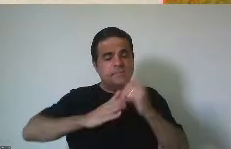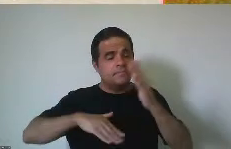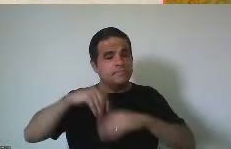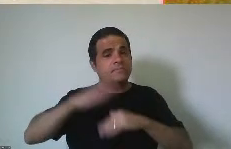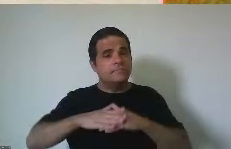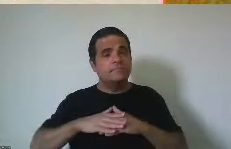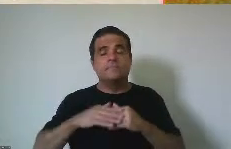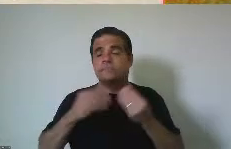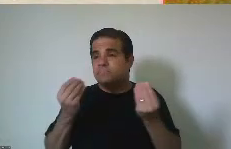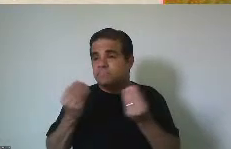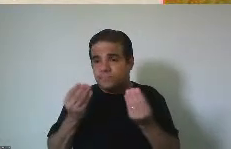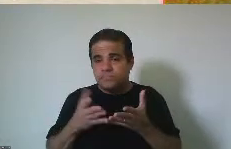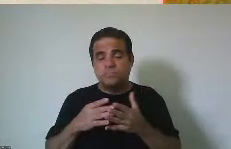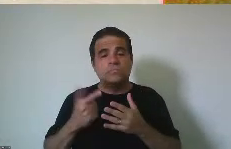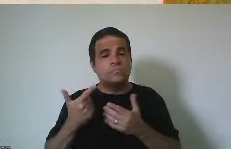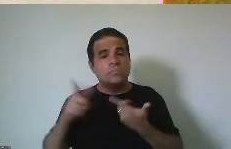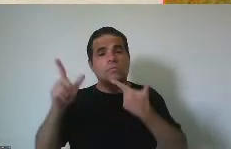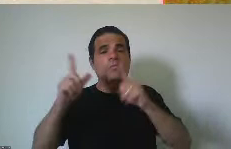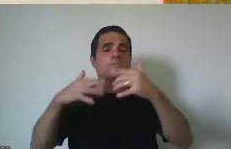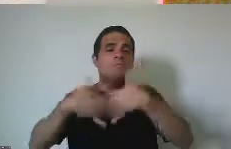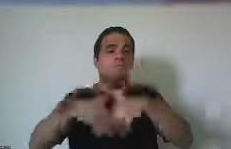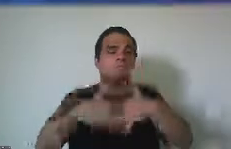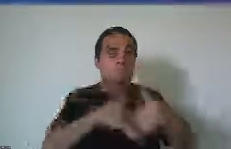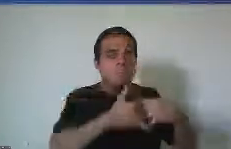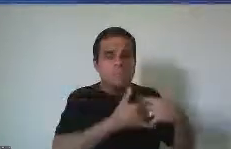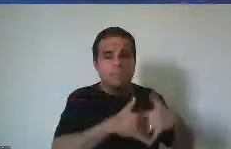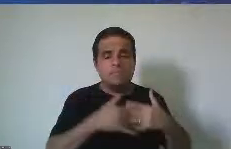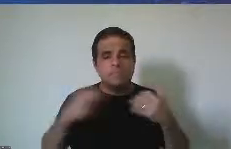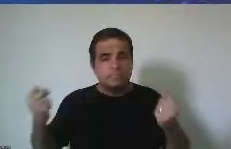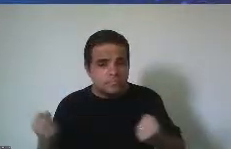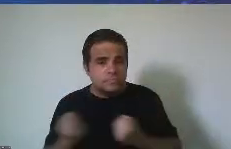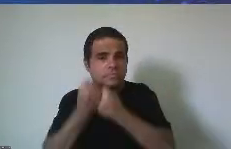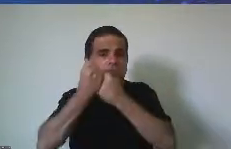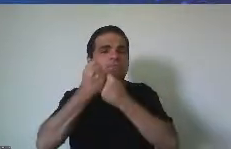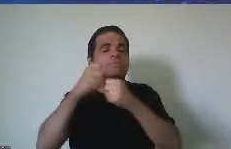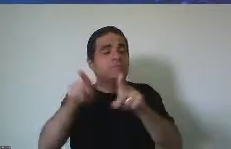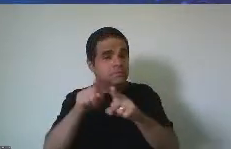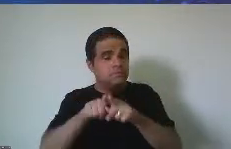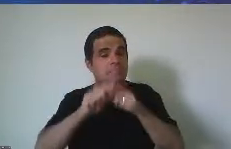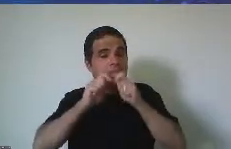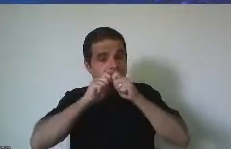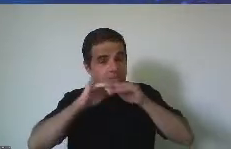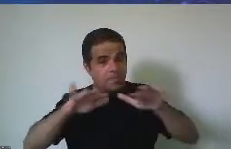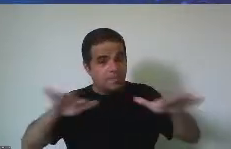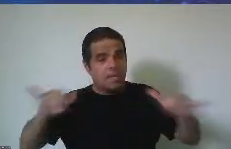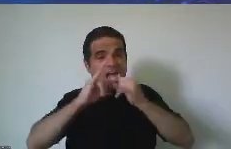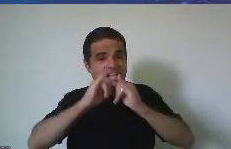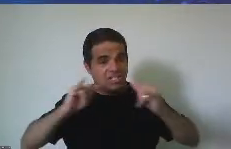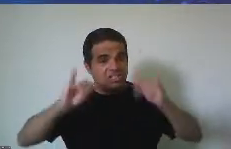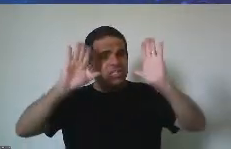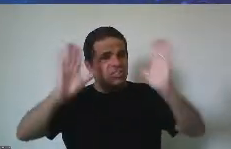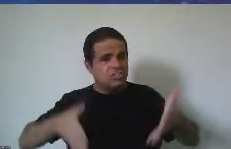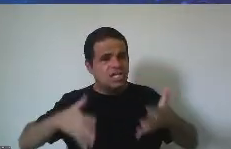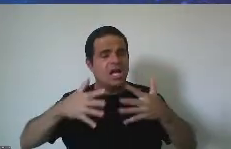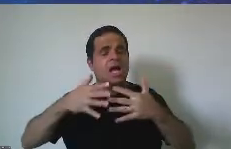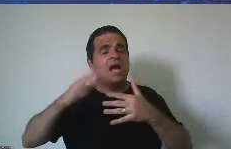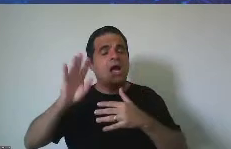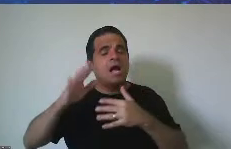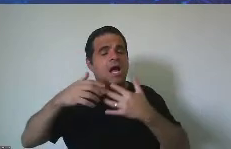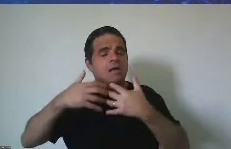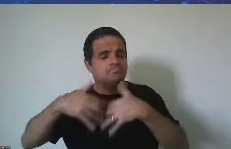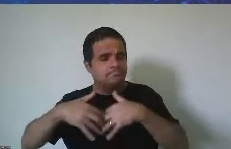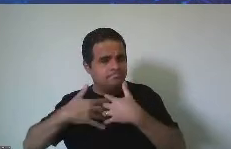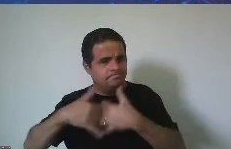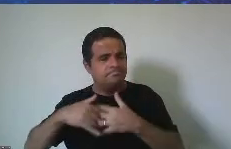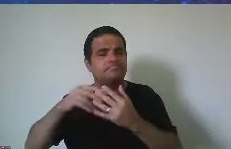com outros equipamentos que também suportam a transição energética e que já tem uma carga tributária inferior as